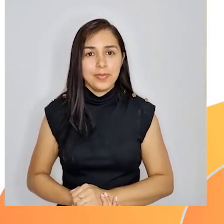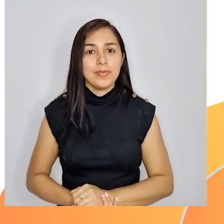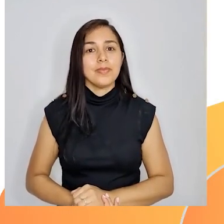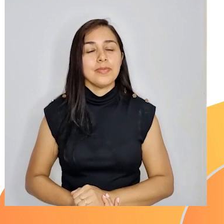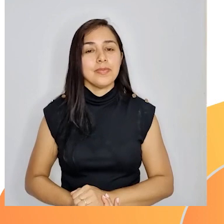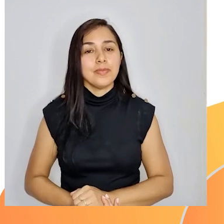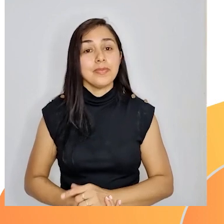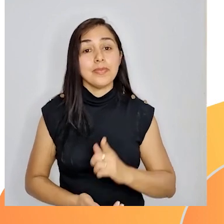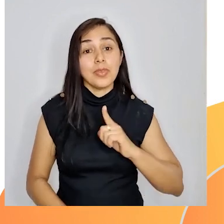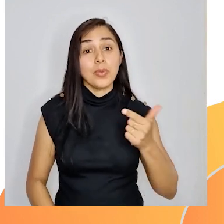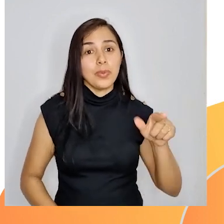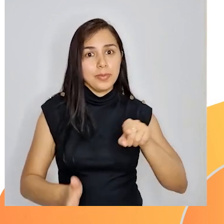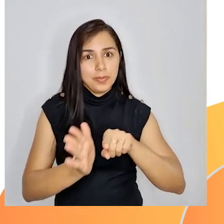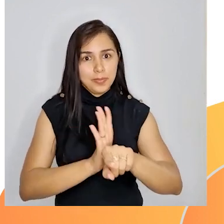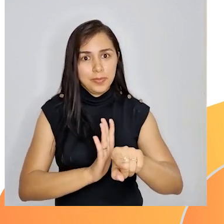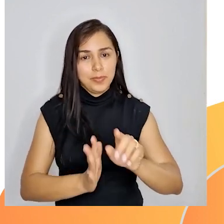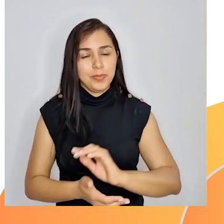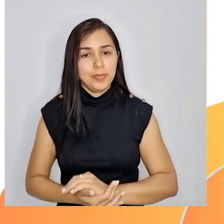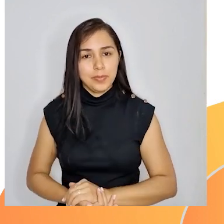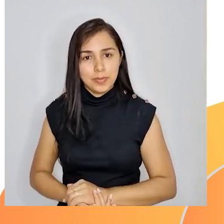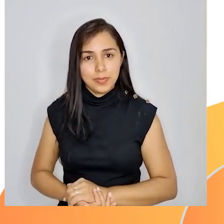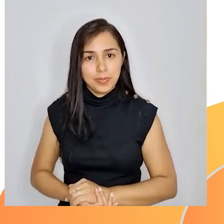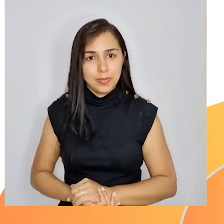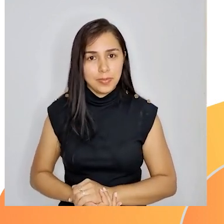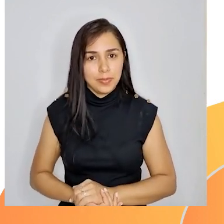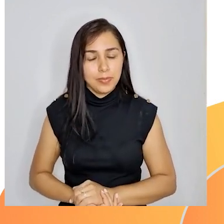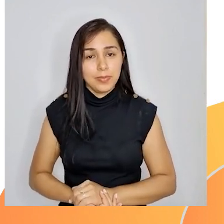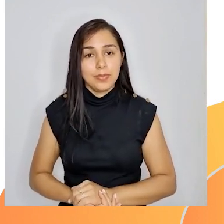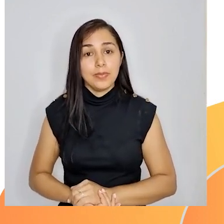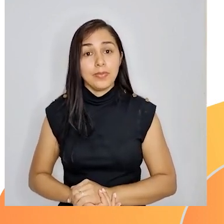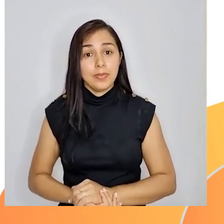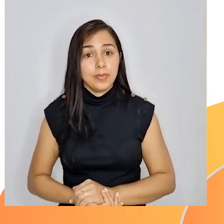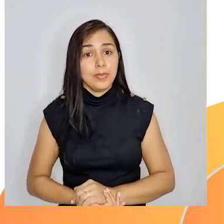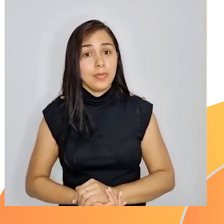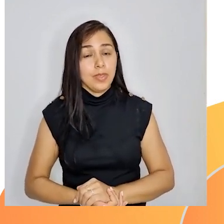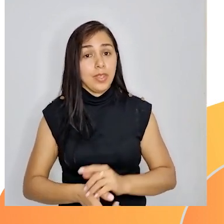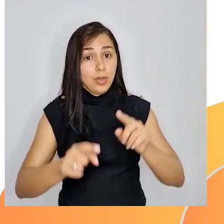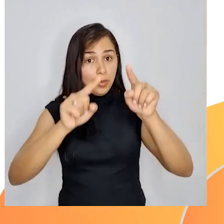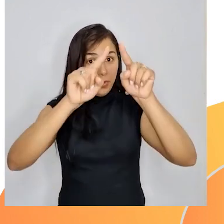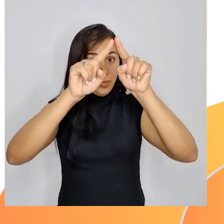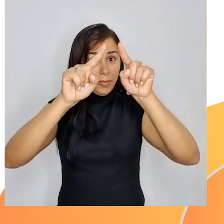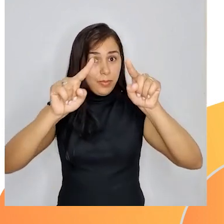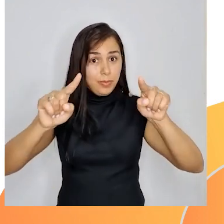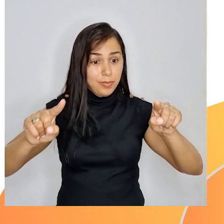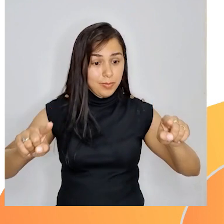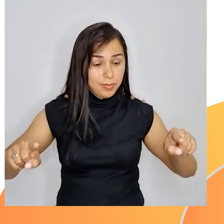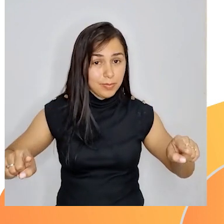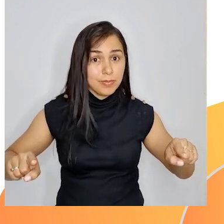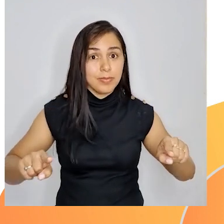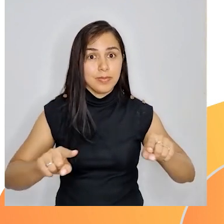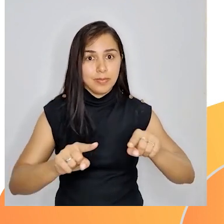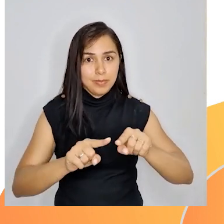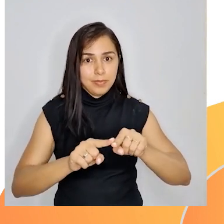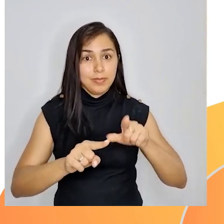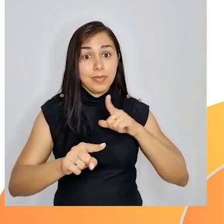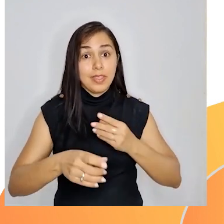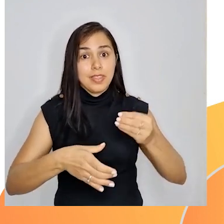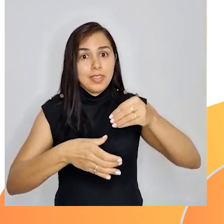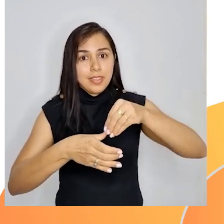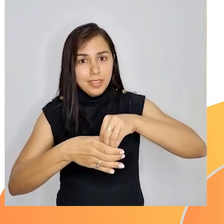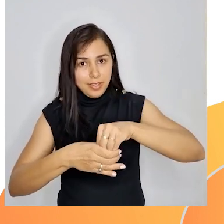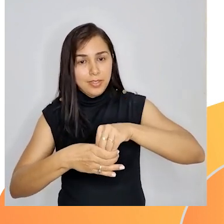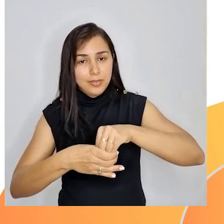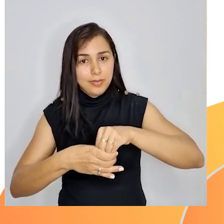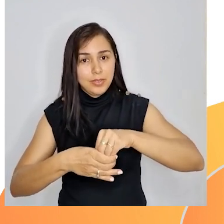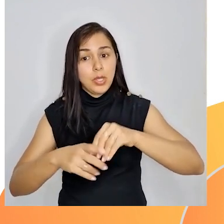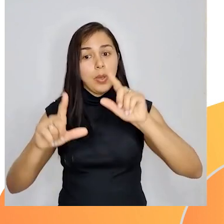uma questão e ela começa assim a malha triangular da figura é formada por 25 triângulos equiláteros